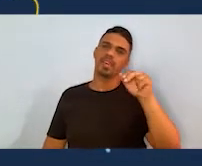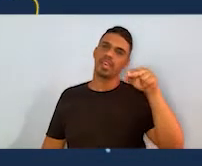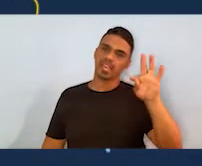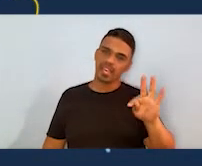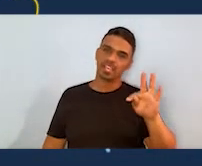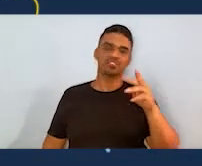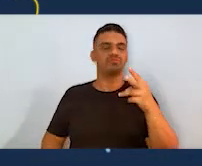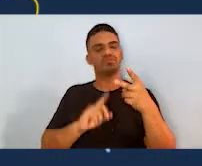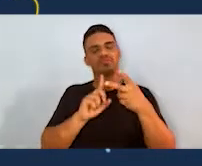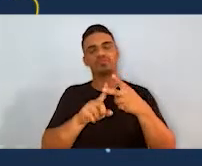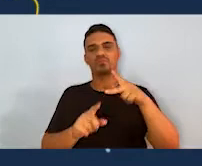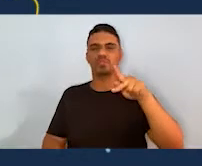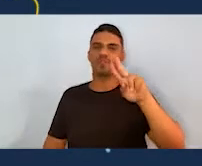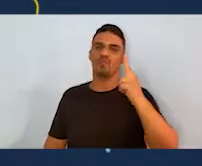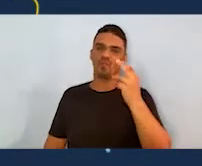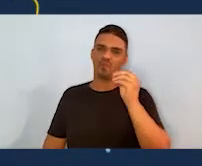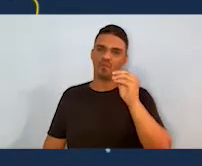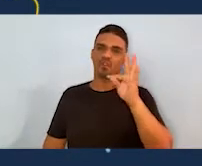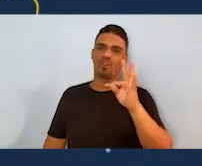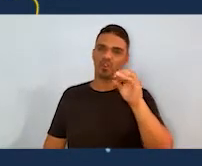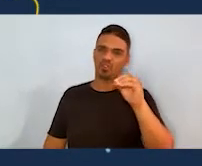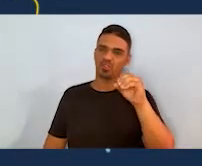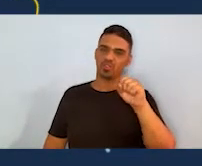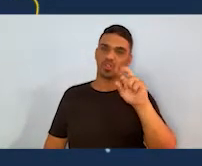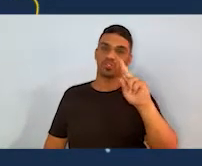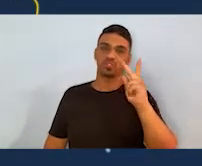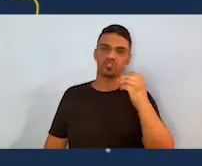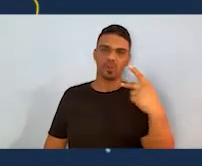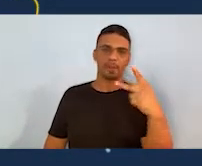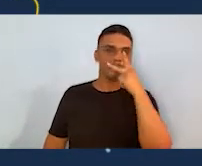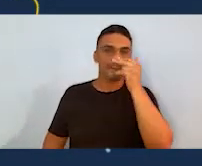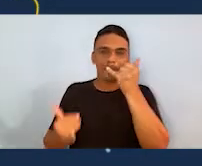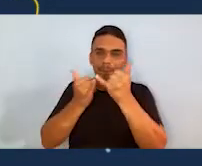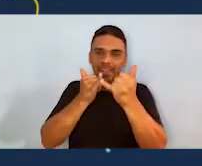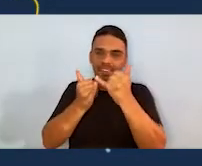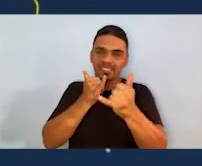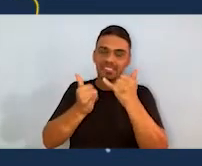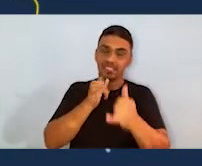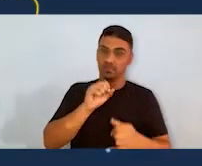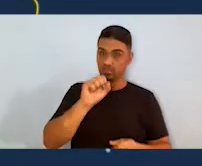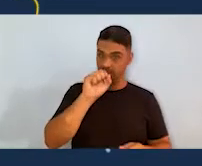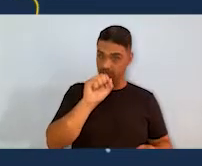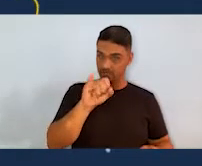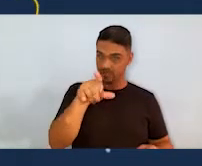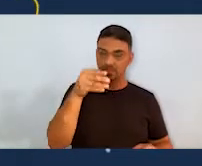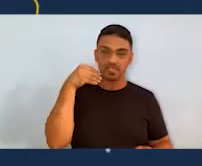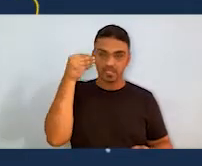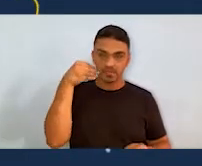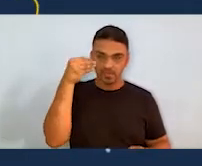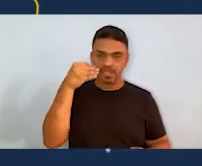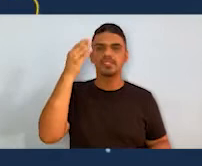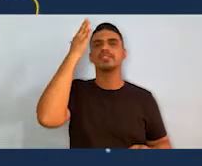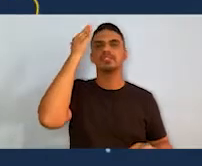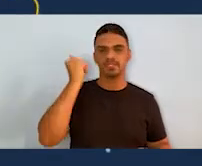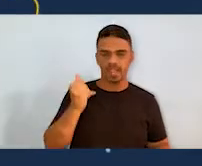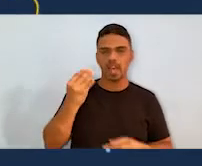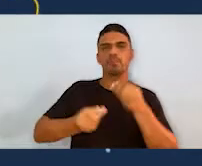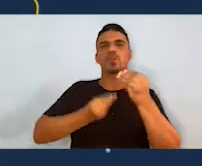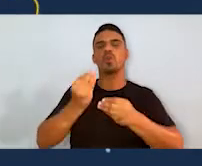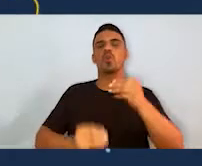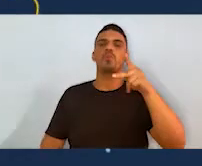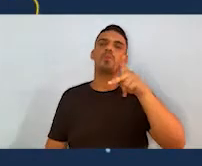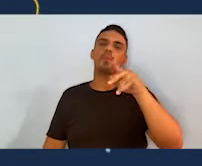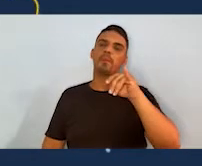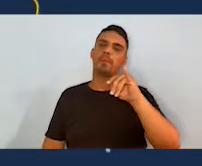Photoshop, ou qualquer outra coisa que você já tenha usado. Para quem já souber um pouco de pixel art, ou já tiver noção de